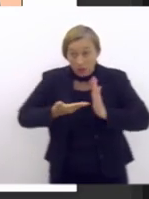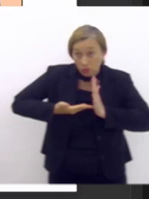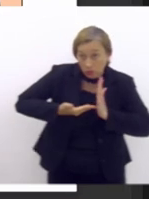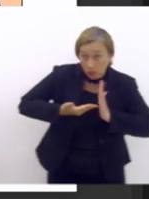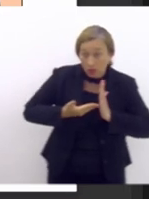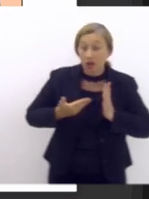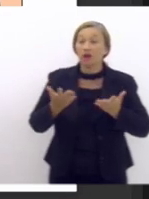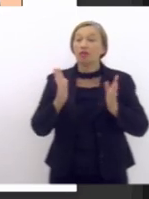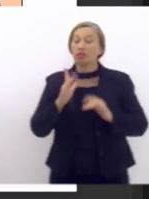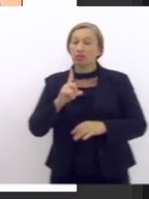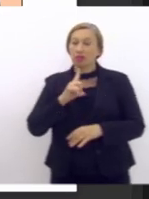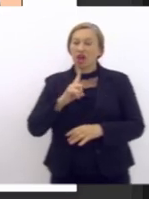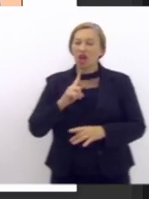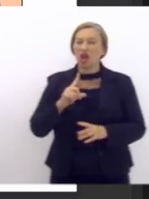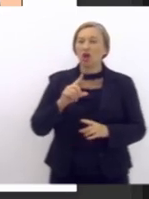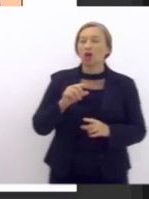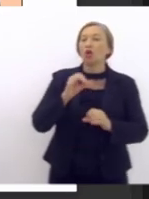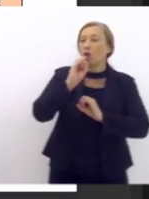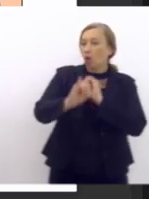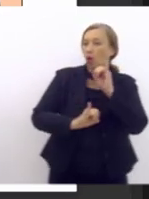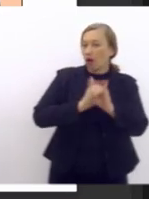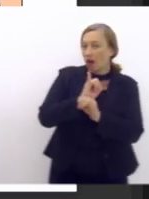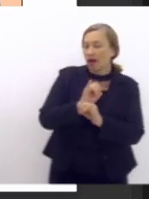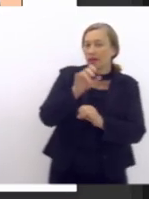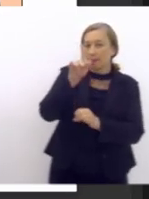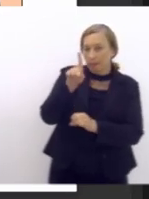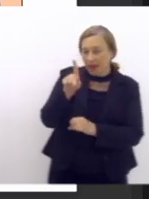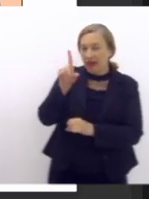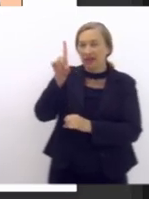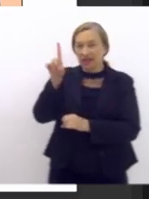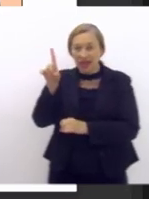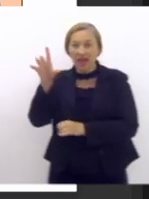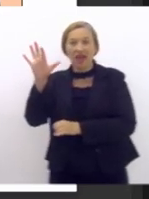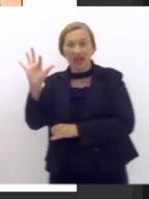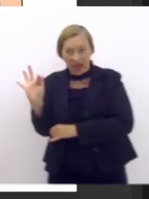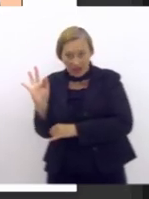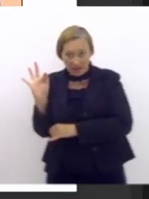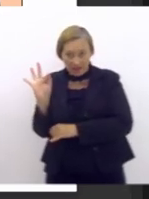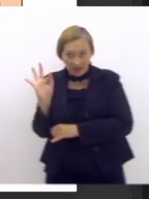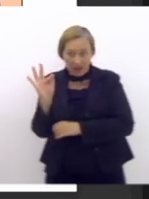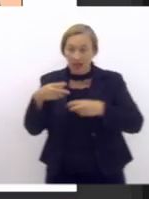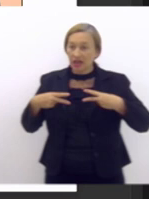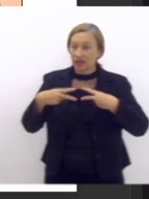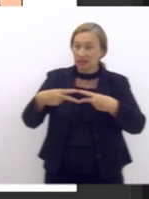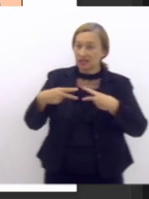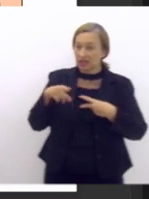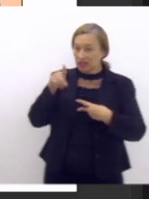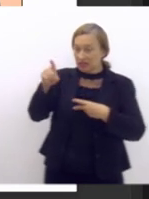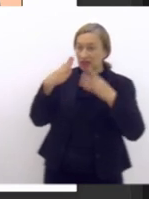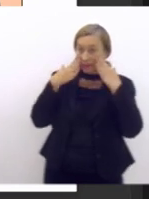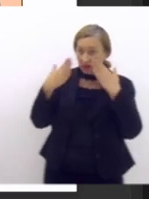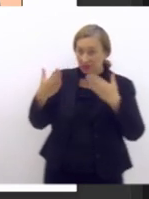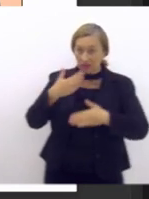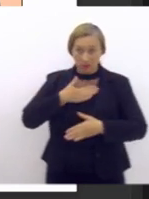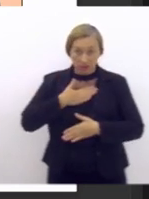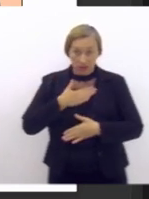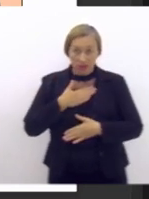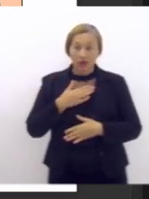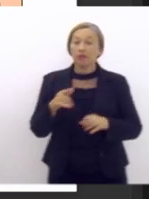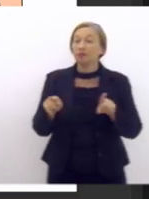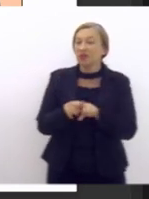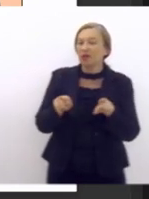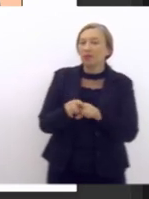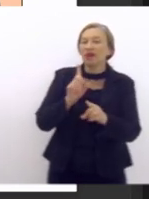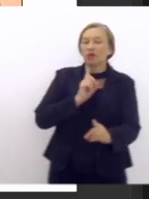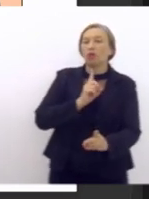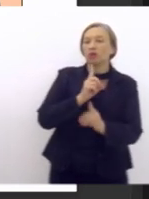versão online em PDF disponível no site da Edições Câmara, que é nesse link que eu coloco aqui na minha apresentação, e também pode ser